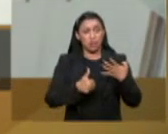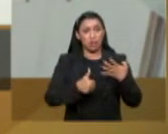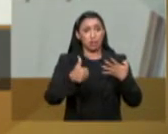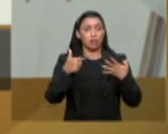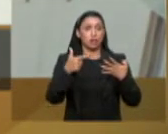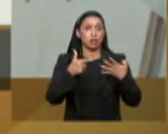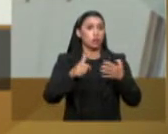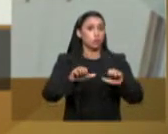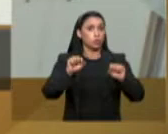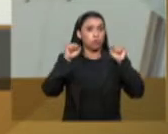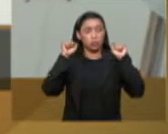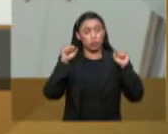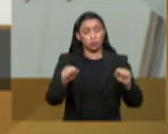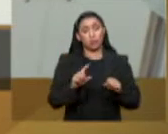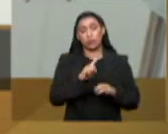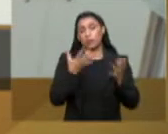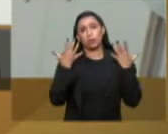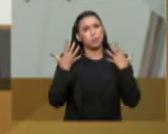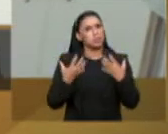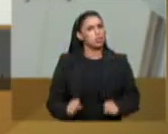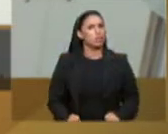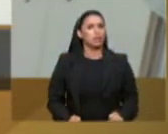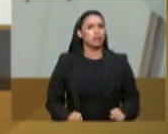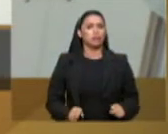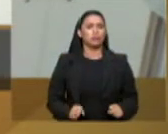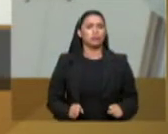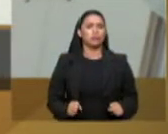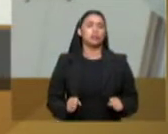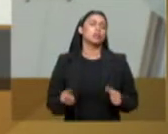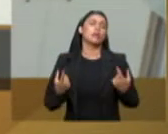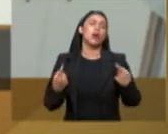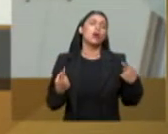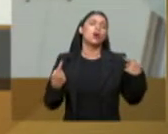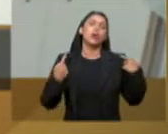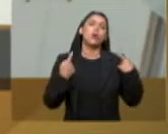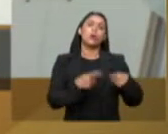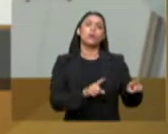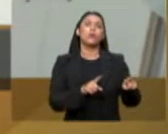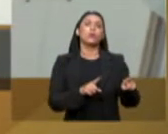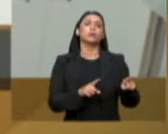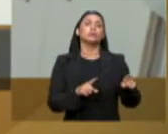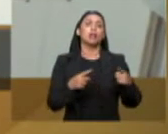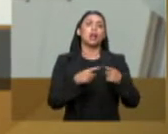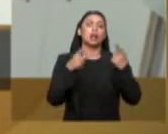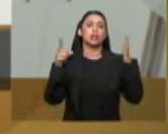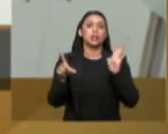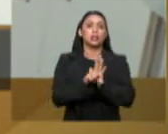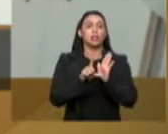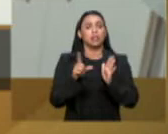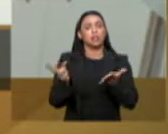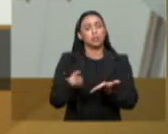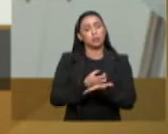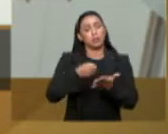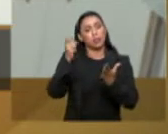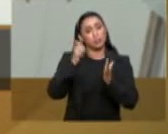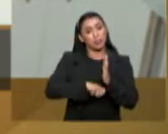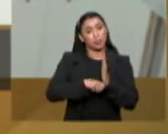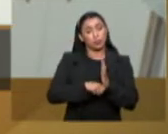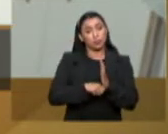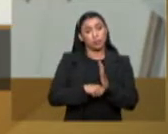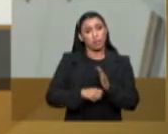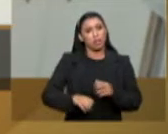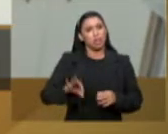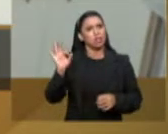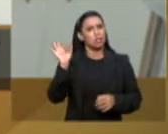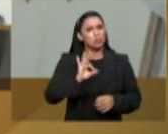tribunal, que reconheceram que não havia qualquer afronta ao princípio da legalidade tributária, que as alíquotas já